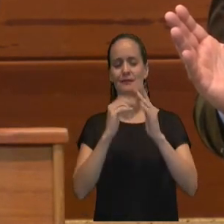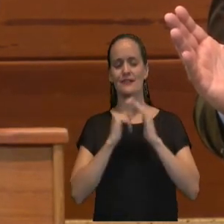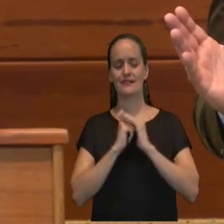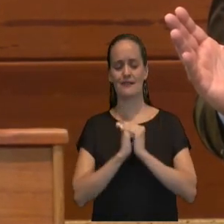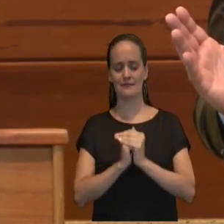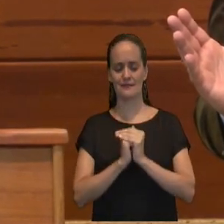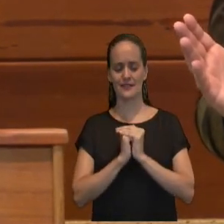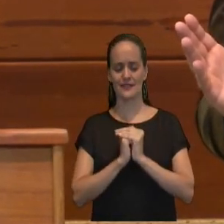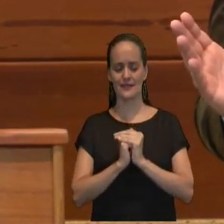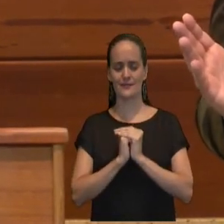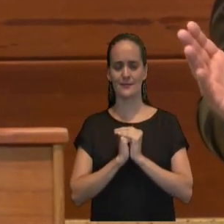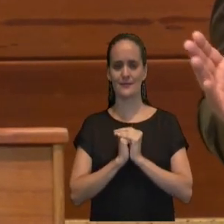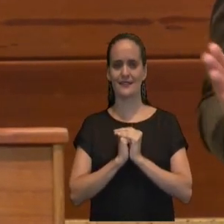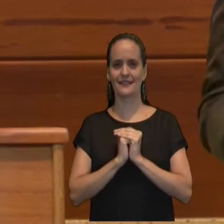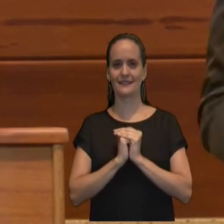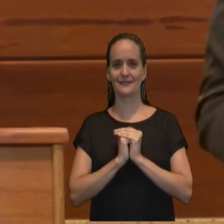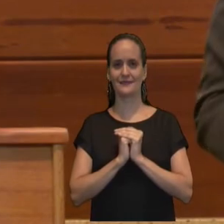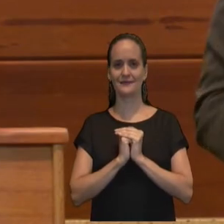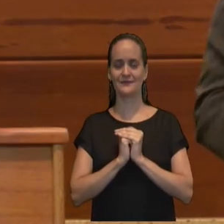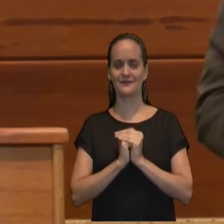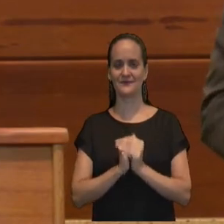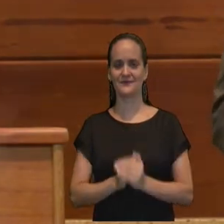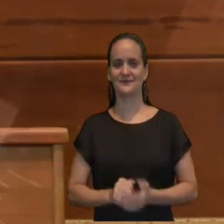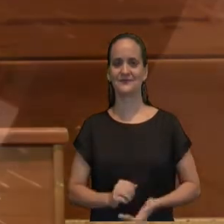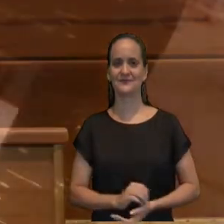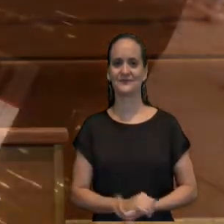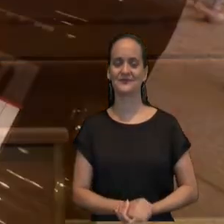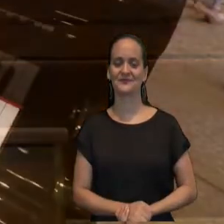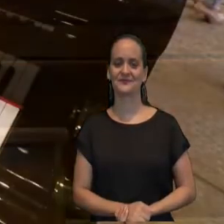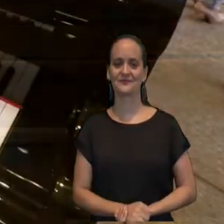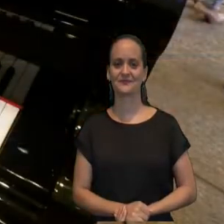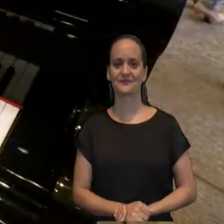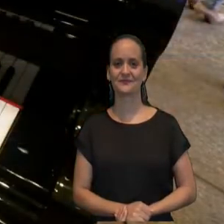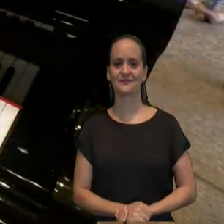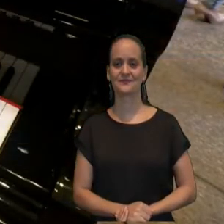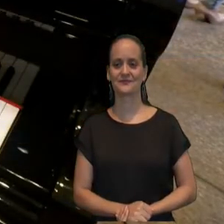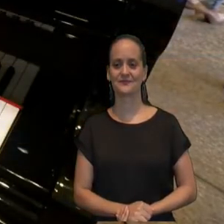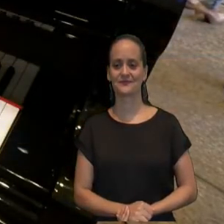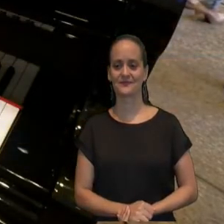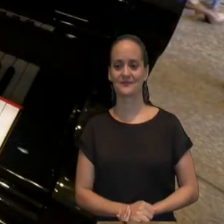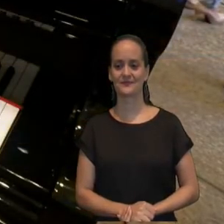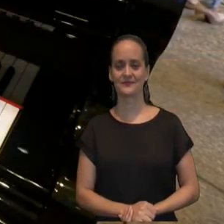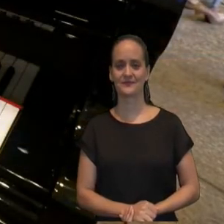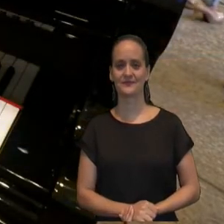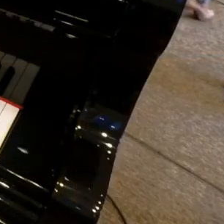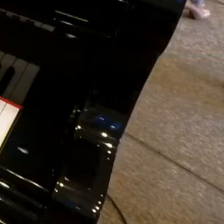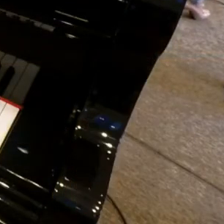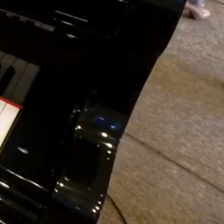Amém e amém, Pai. Deus abençoe. Thank you.